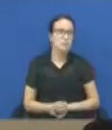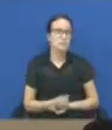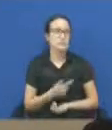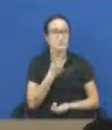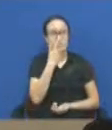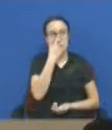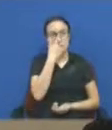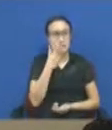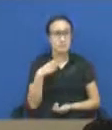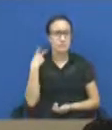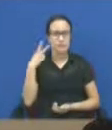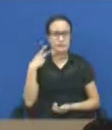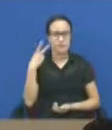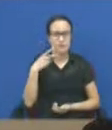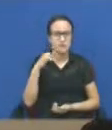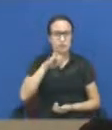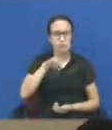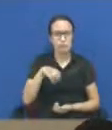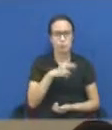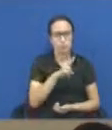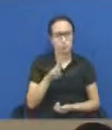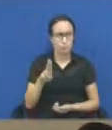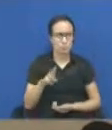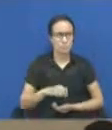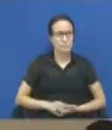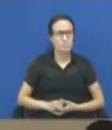justificar o voto, o vereador Junegão.